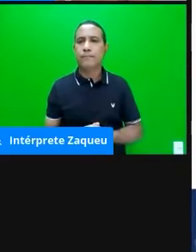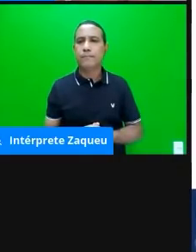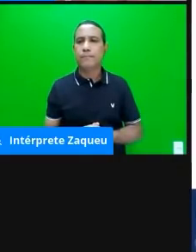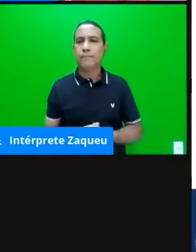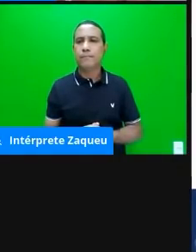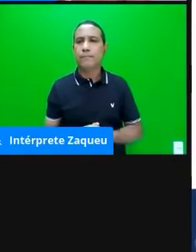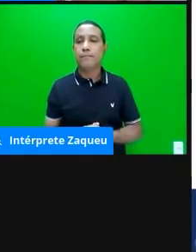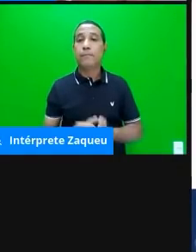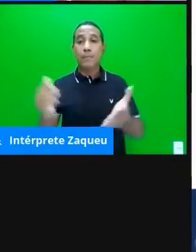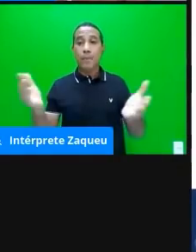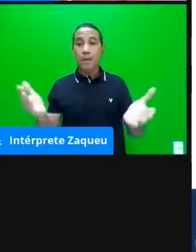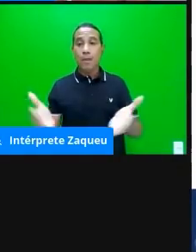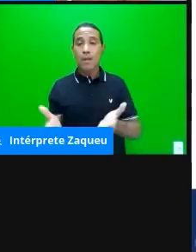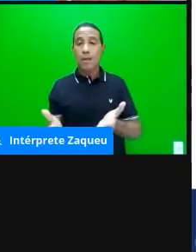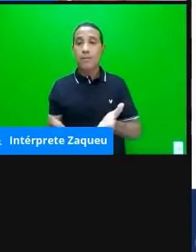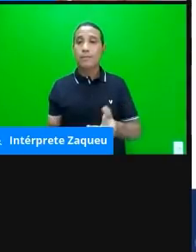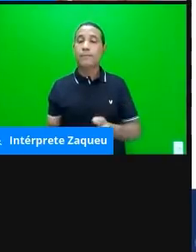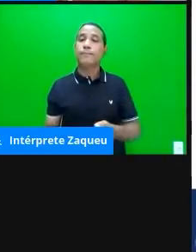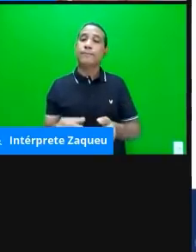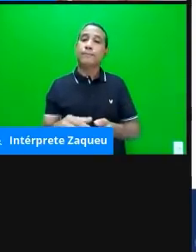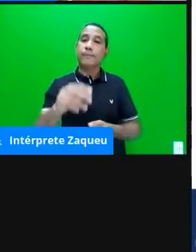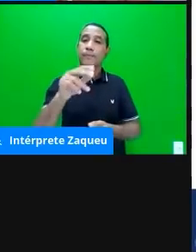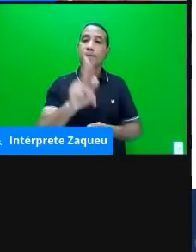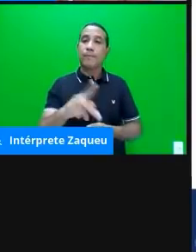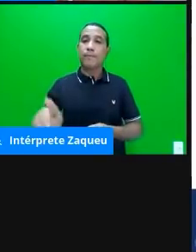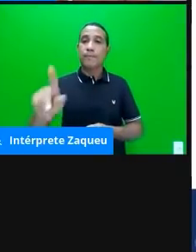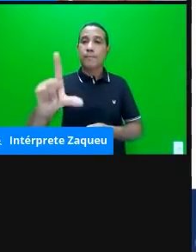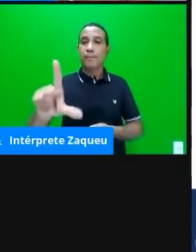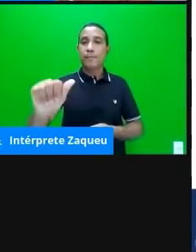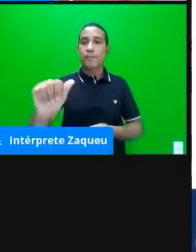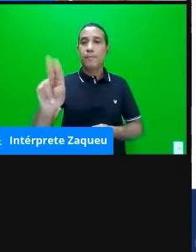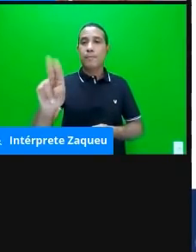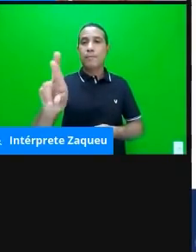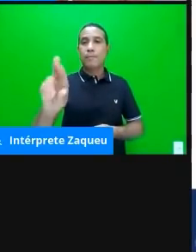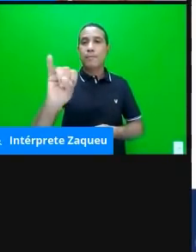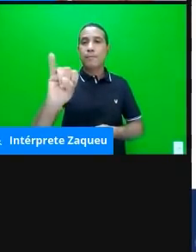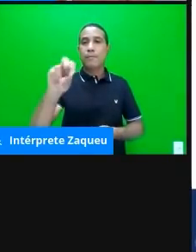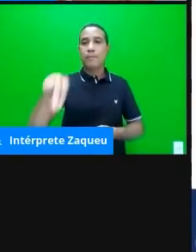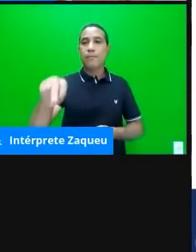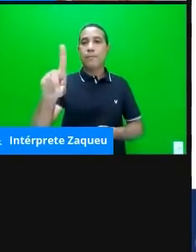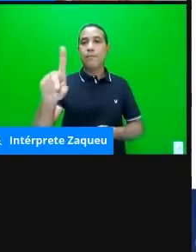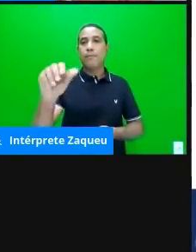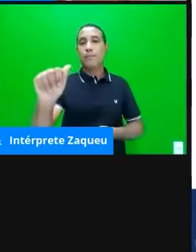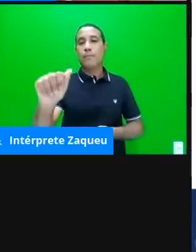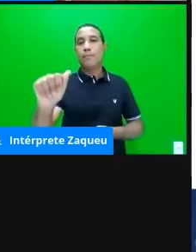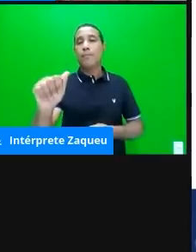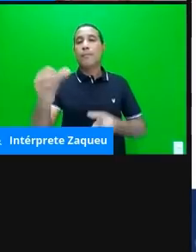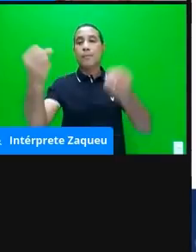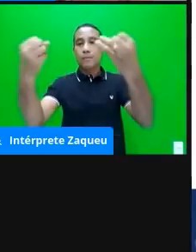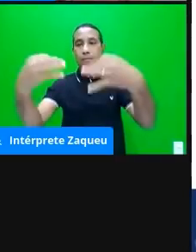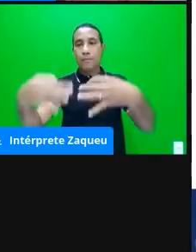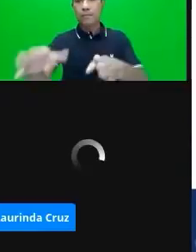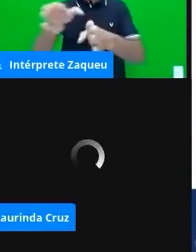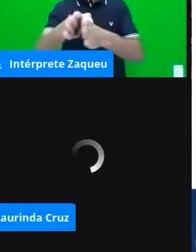Agora eu passo a palavra à professora Laurinda, que vai estar passando algumas orientações para